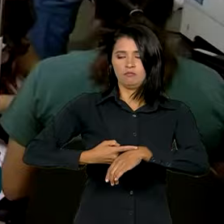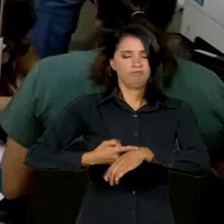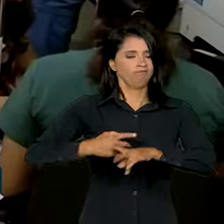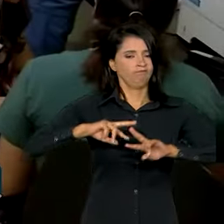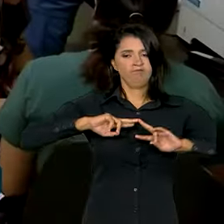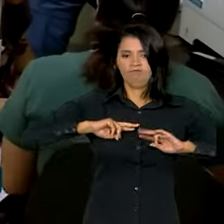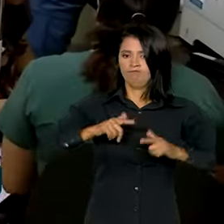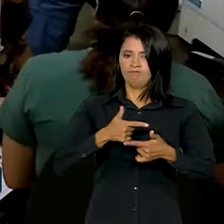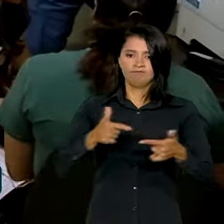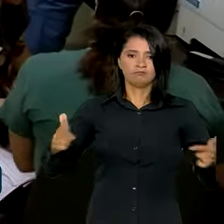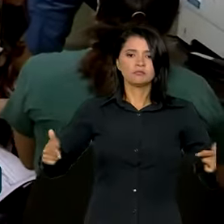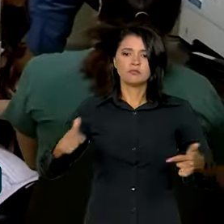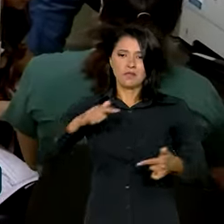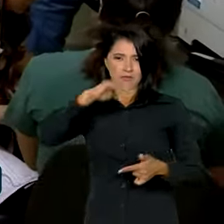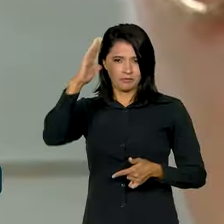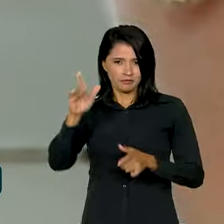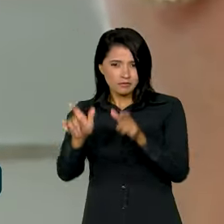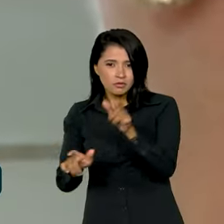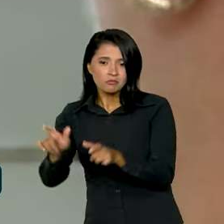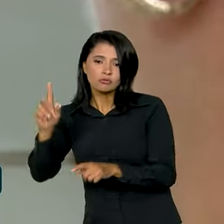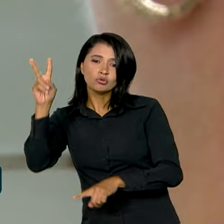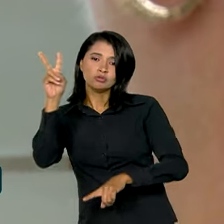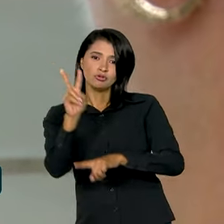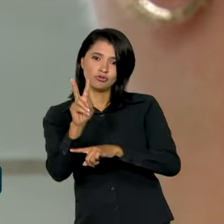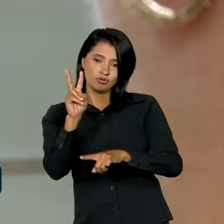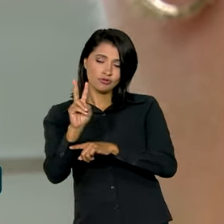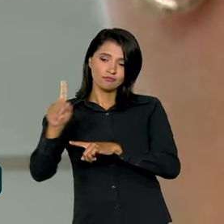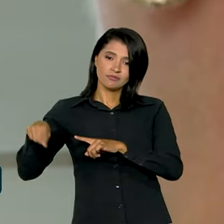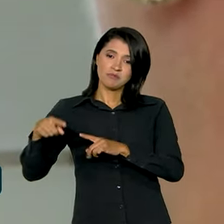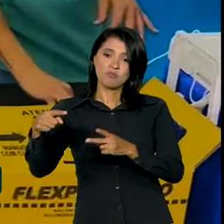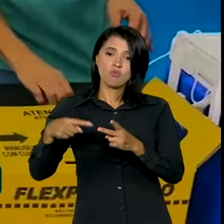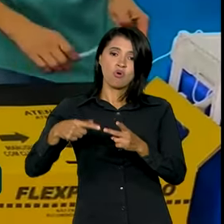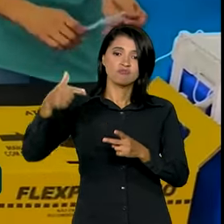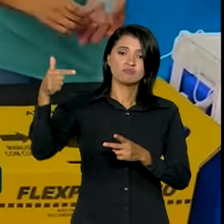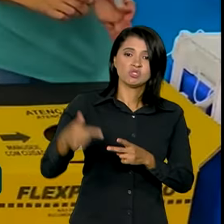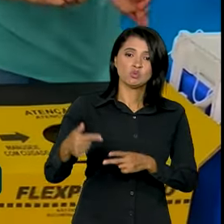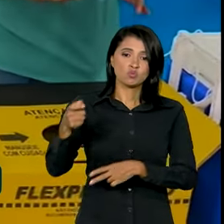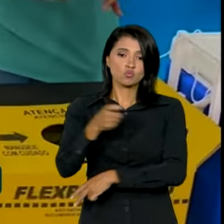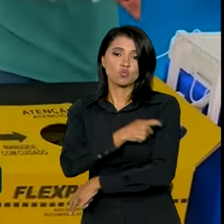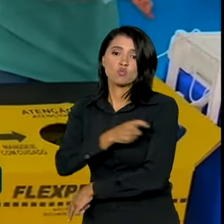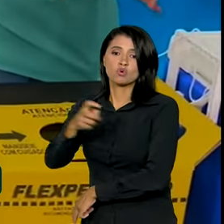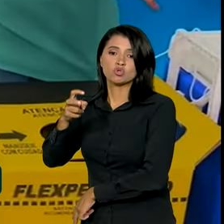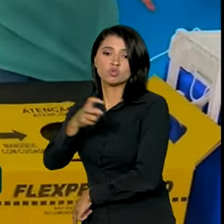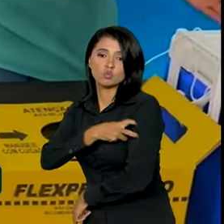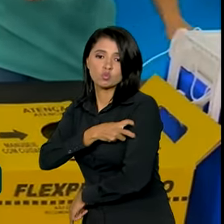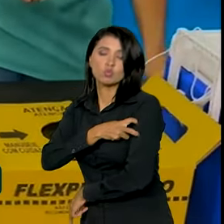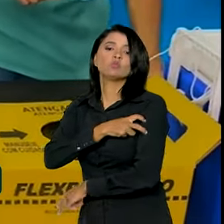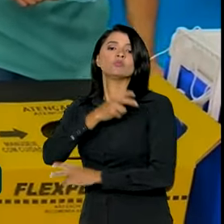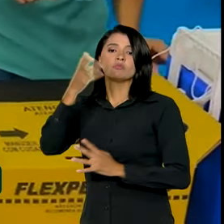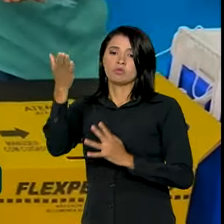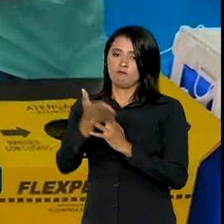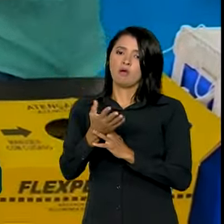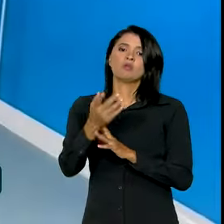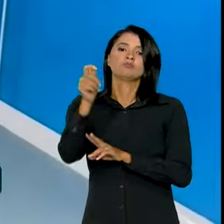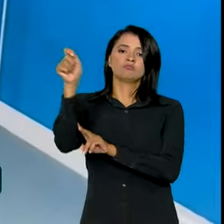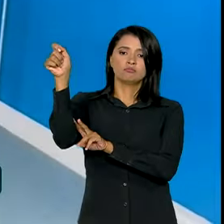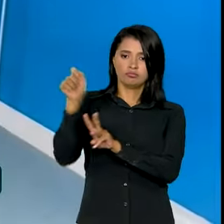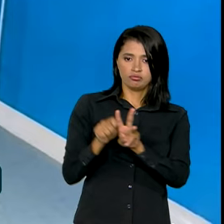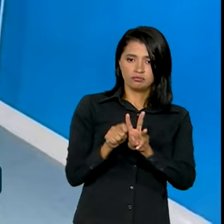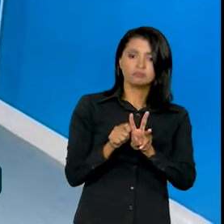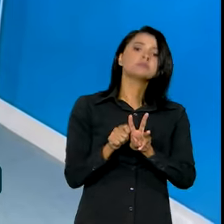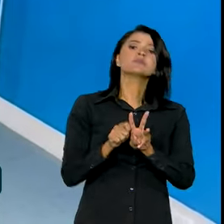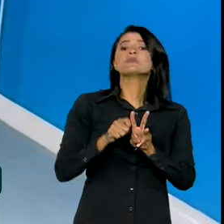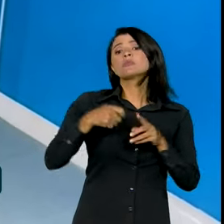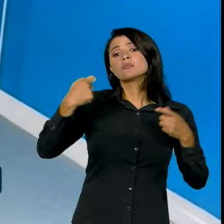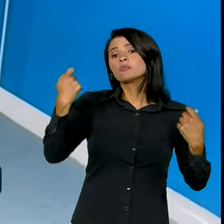os brasileiros só estarão protegidos após receber as duas doses com intervalo de 3 meses daí